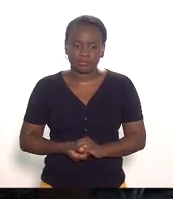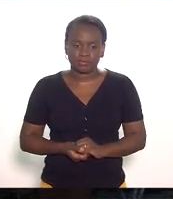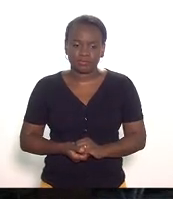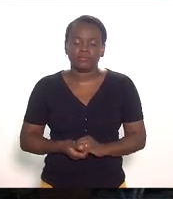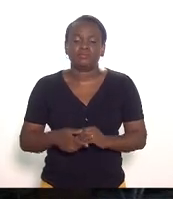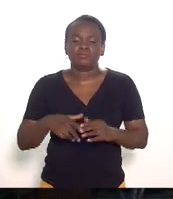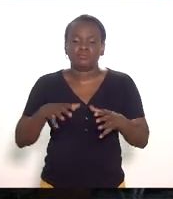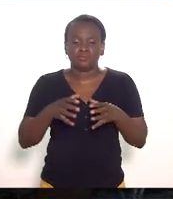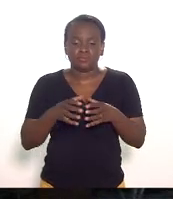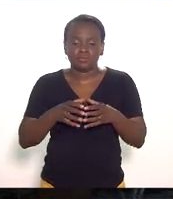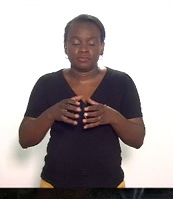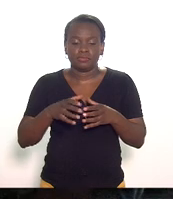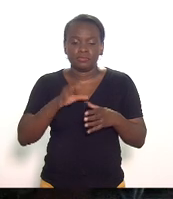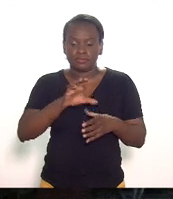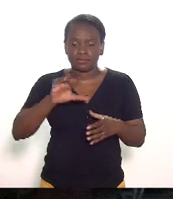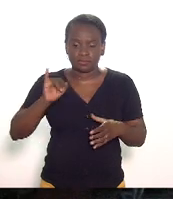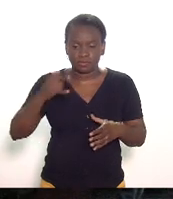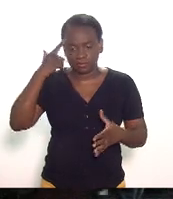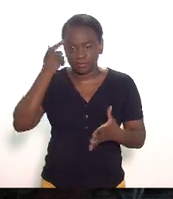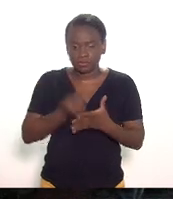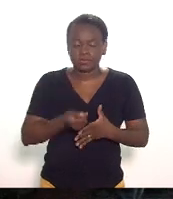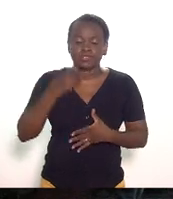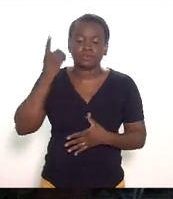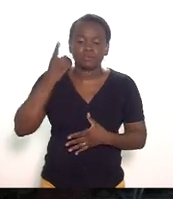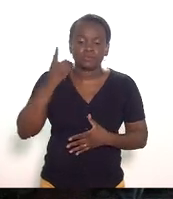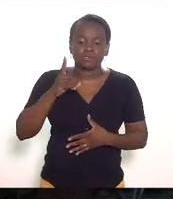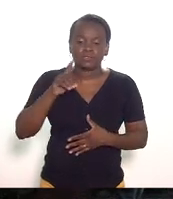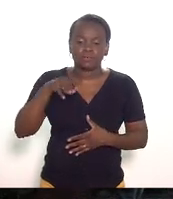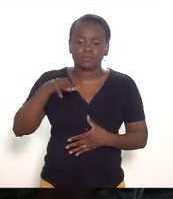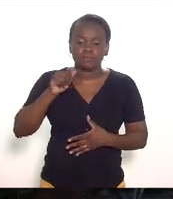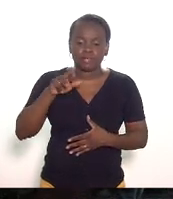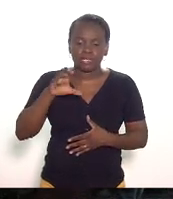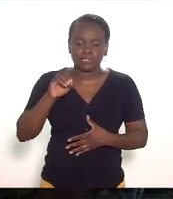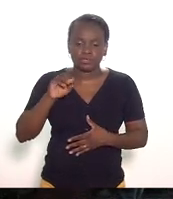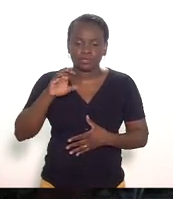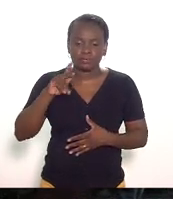Para emitir parecer pela Comissão de Constituição e Justiça, deputado Márcio Pacheco.